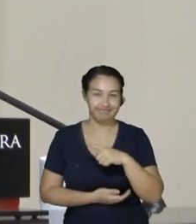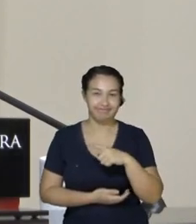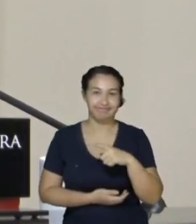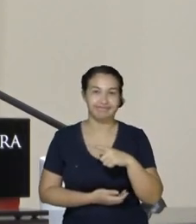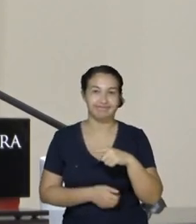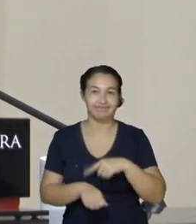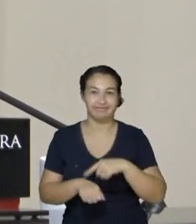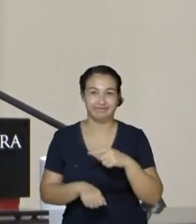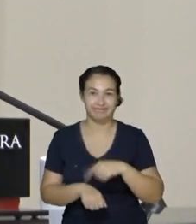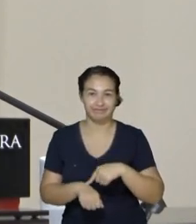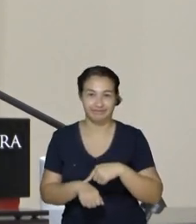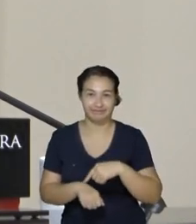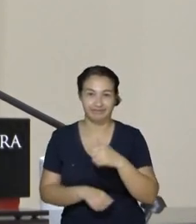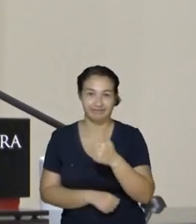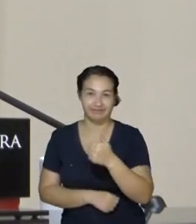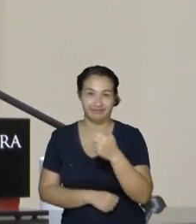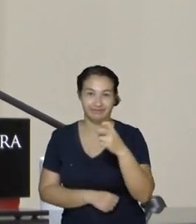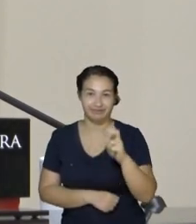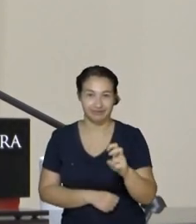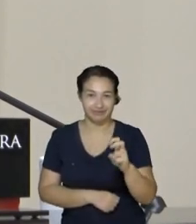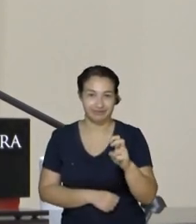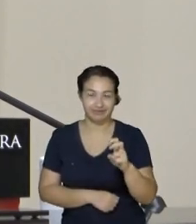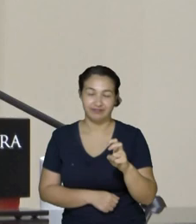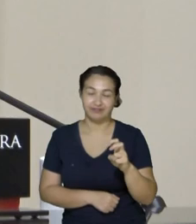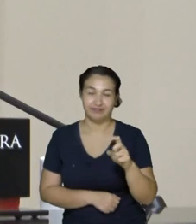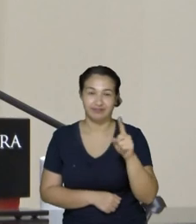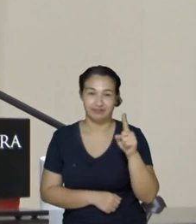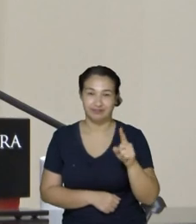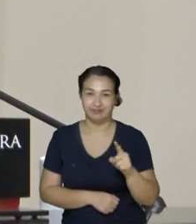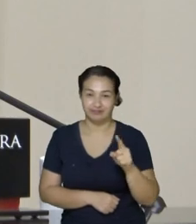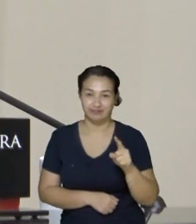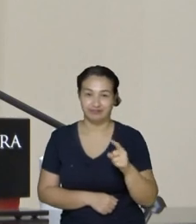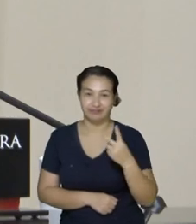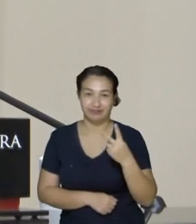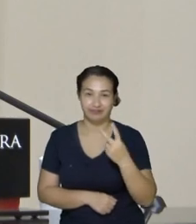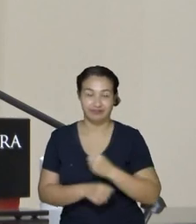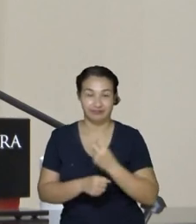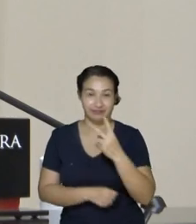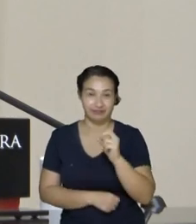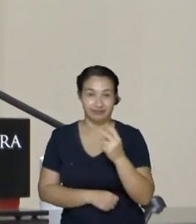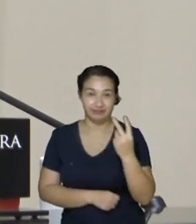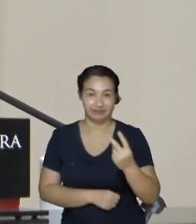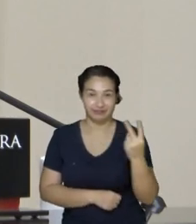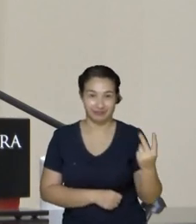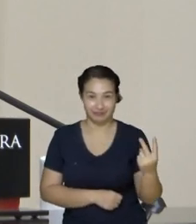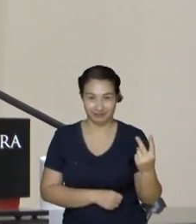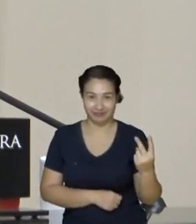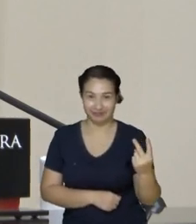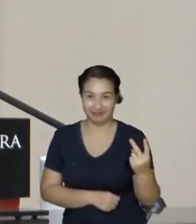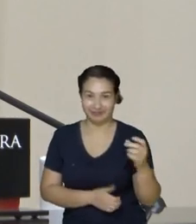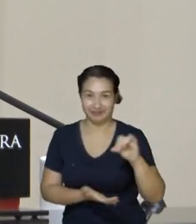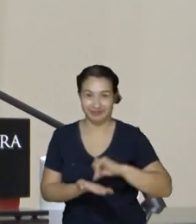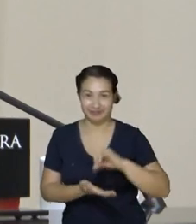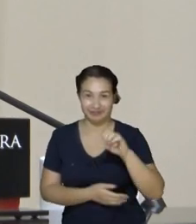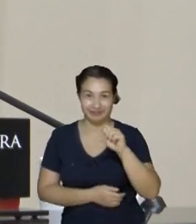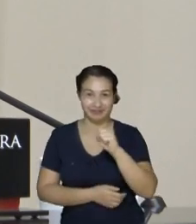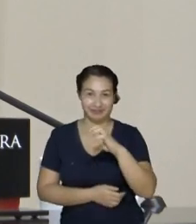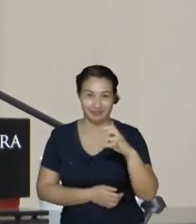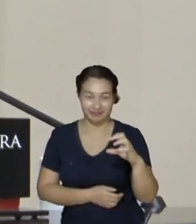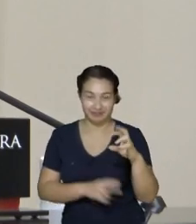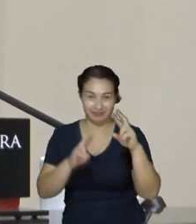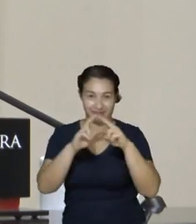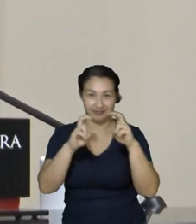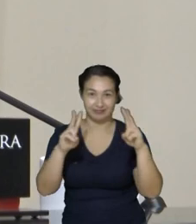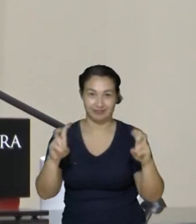14h47 do dia 13 de dezembro do ano 2022, na cidade de Florianópolis, capital do Estado de Santa Catarina,